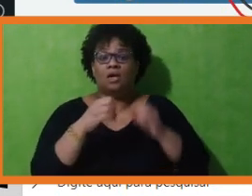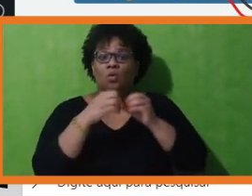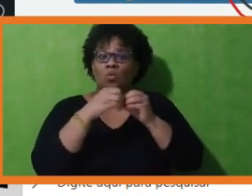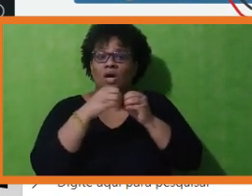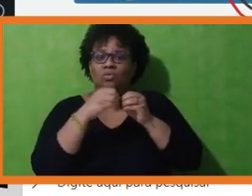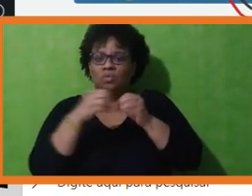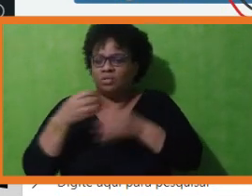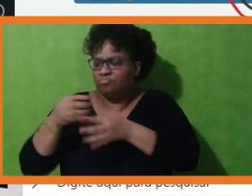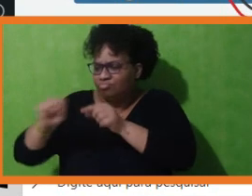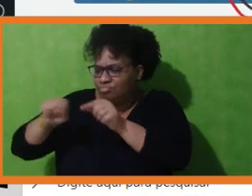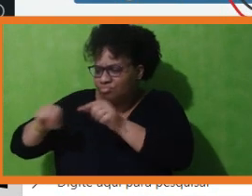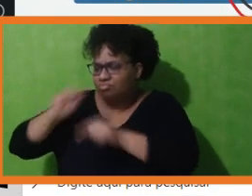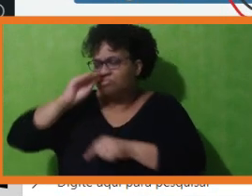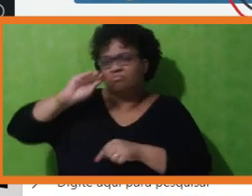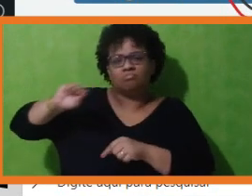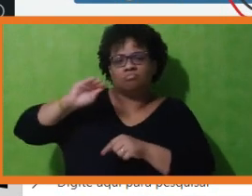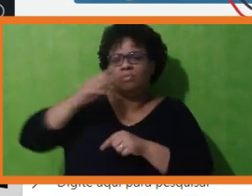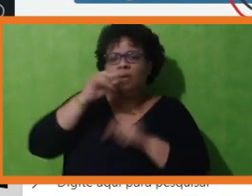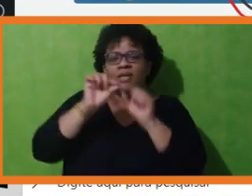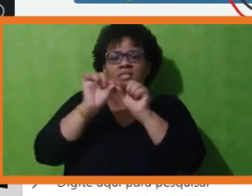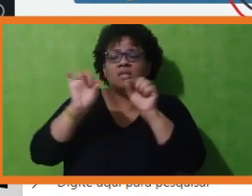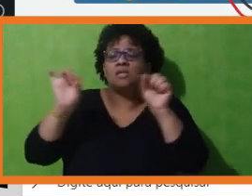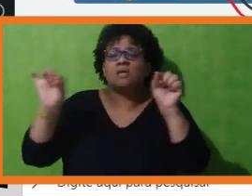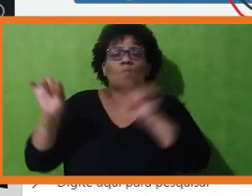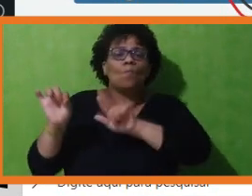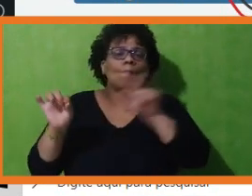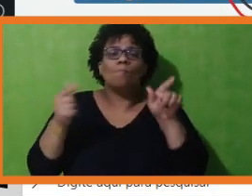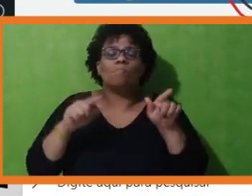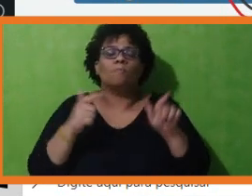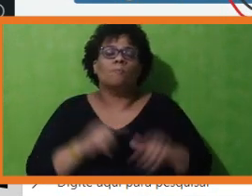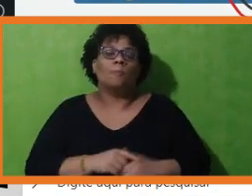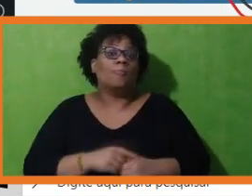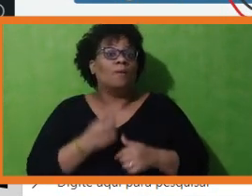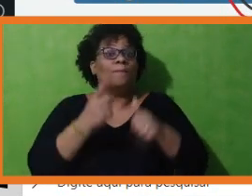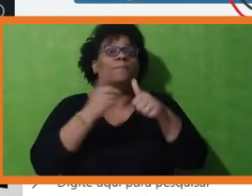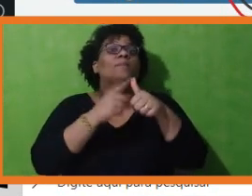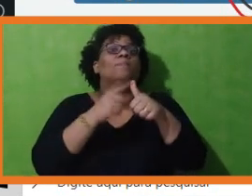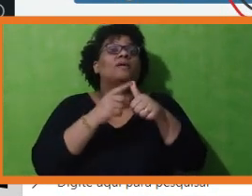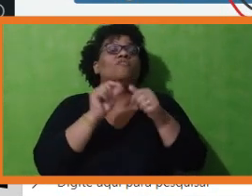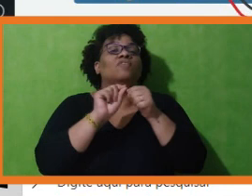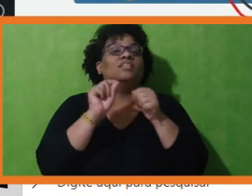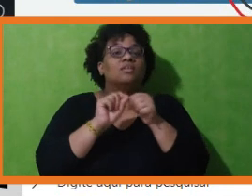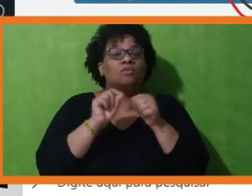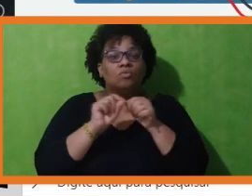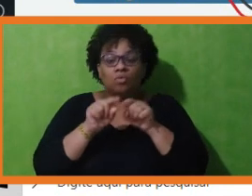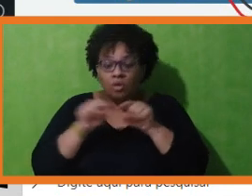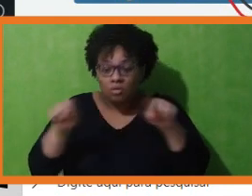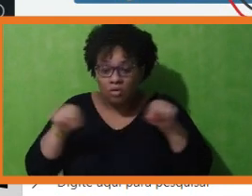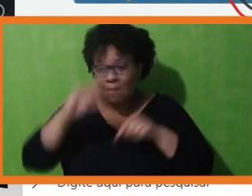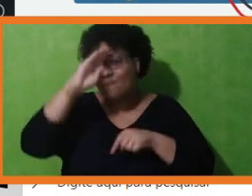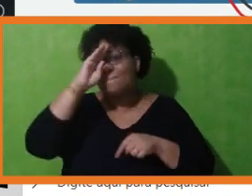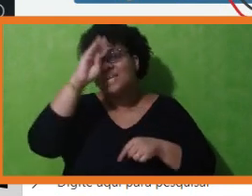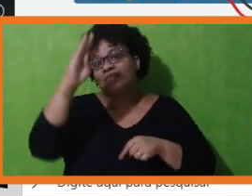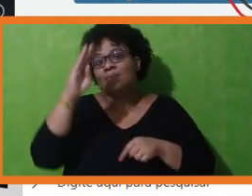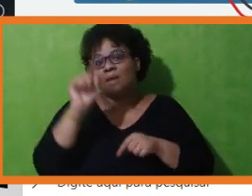Ou seja, o Arduino ele vai ignorar tudo isso aqui que for comentário, como se fossem linhas que não existissem. Primeira coisa que vamos fazer é